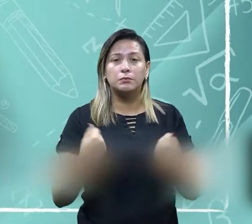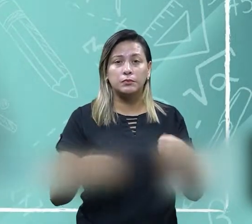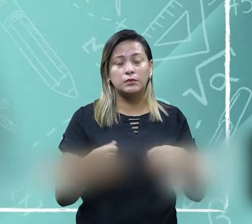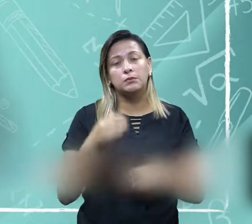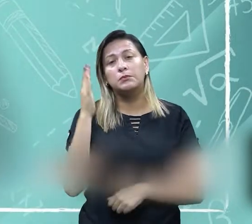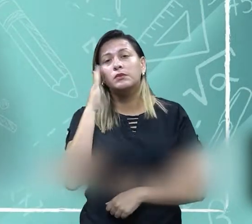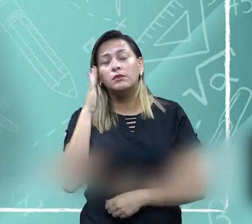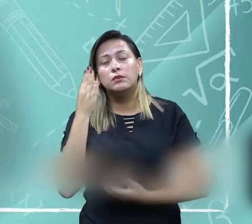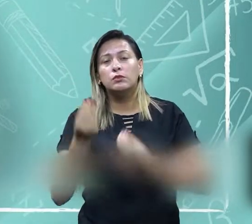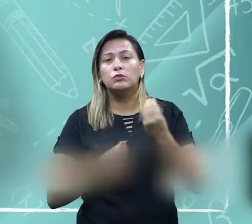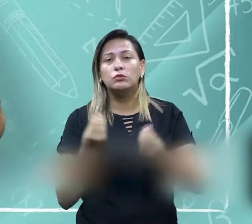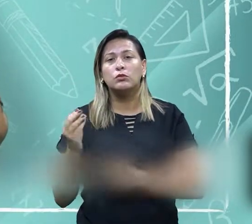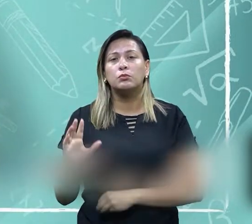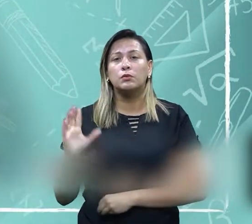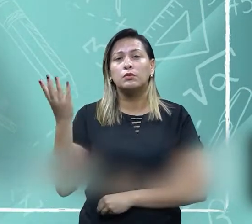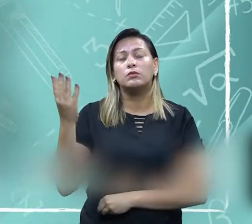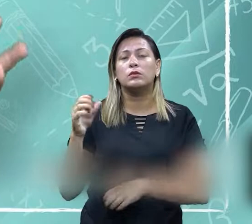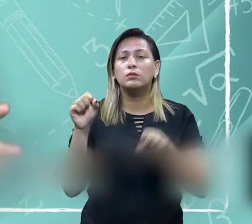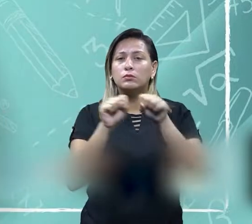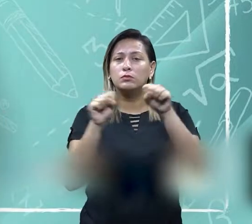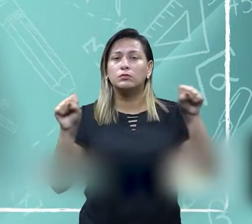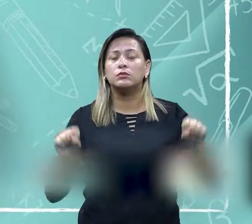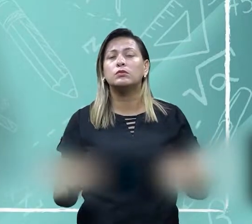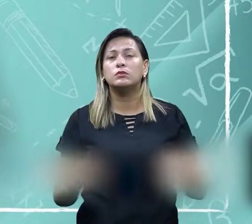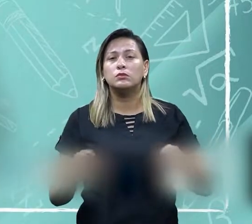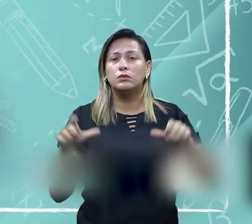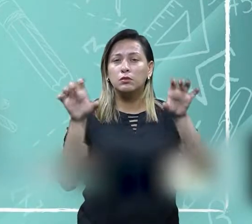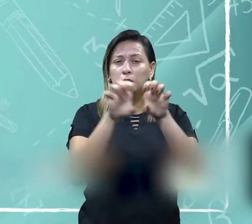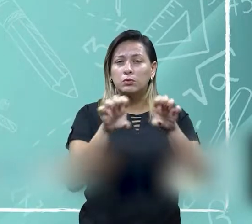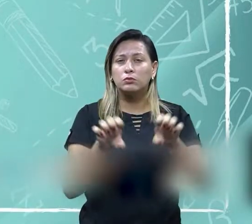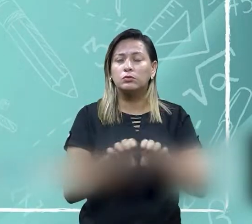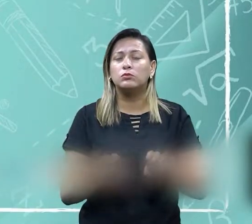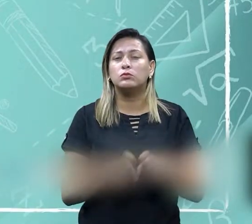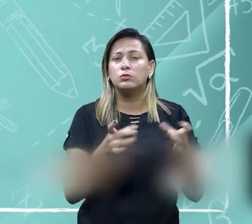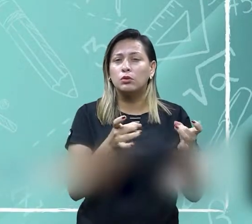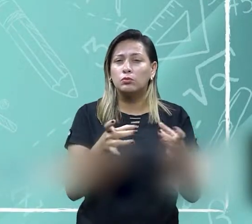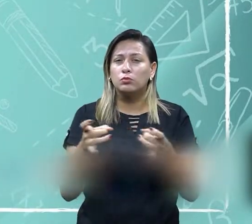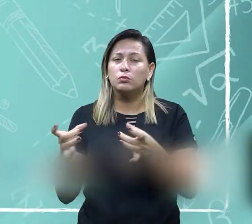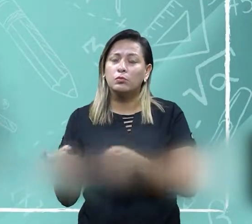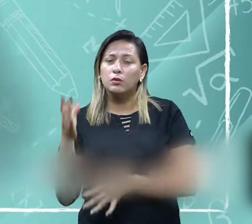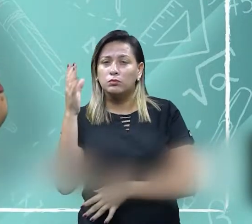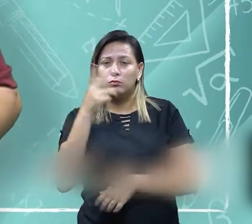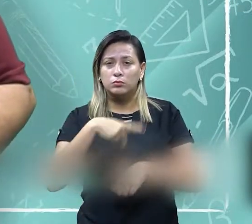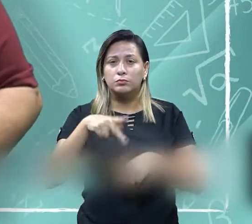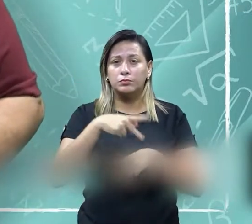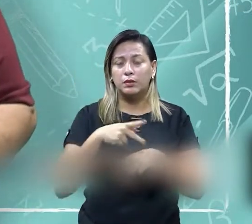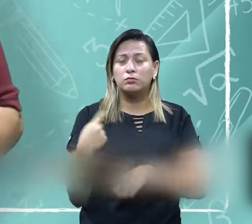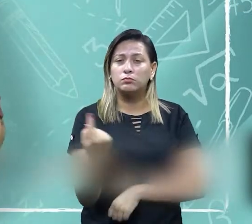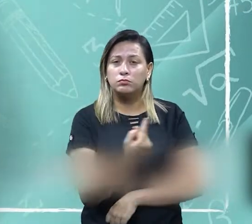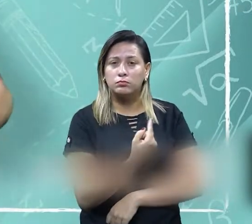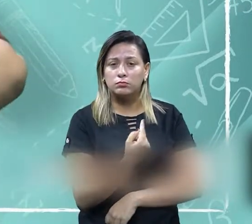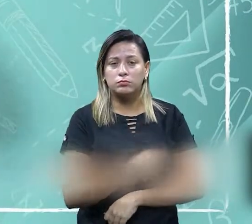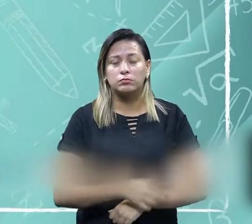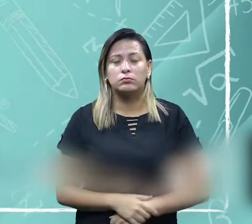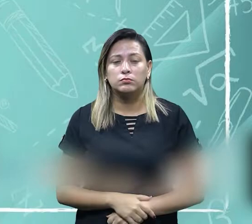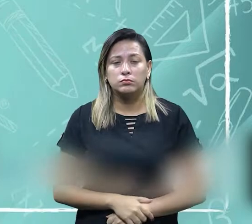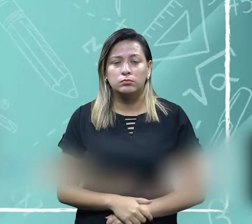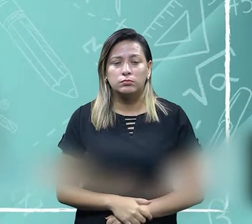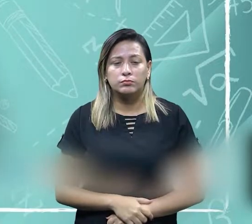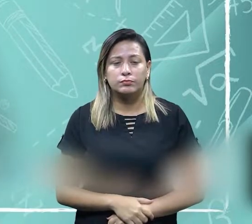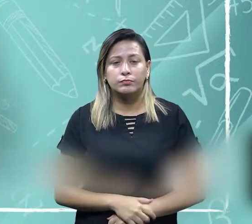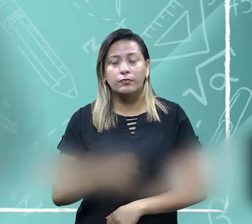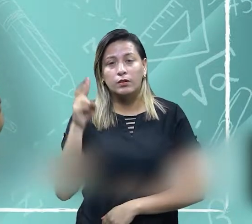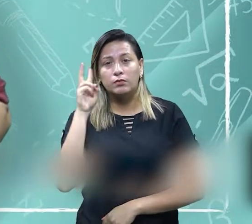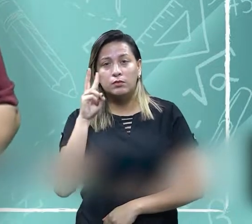de importação e exportação, como é essa estrutura comercial, tá bom? Eu quero lembrar para você que dentro